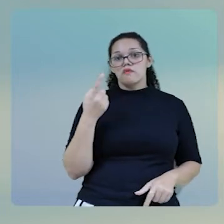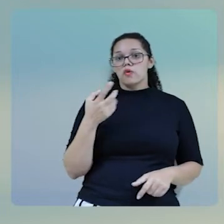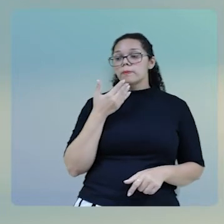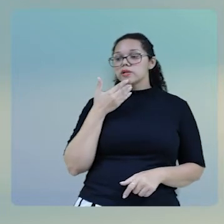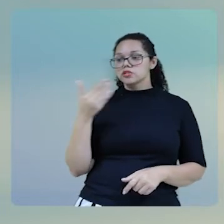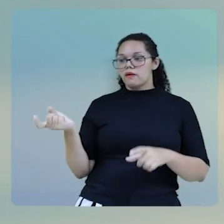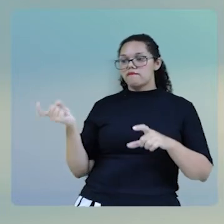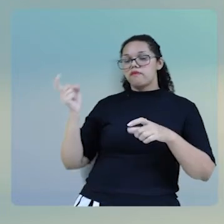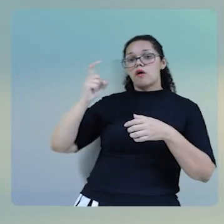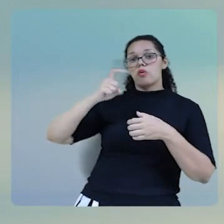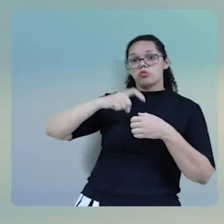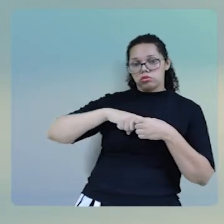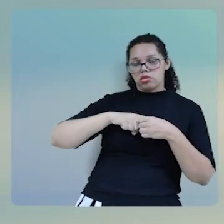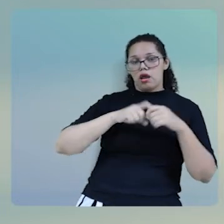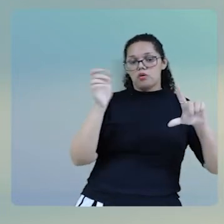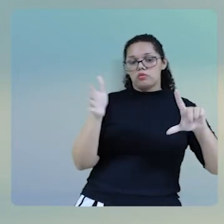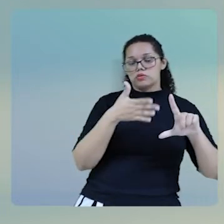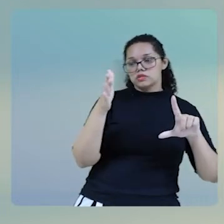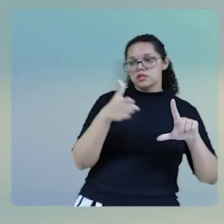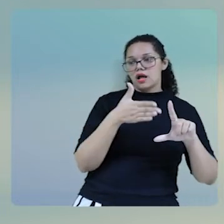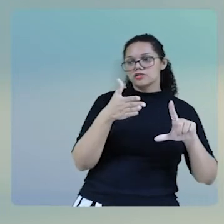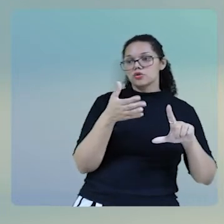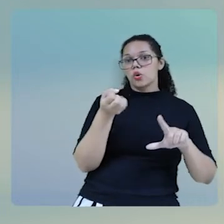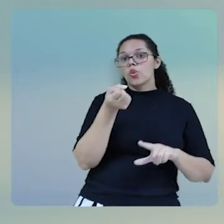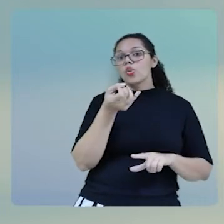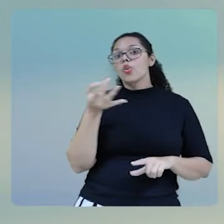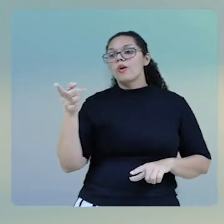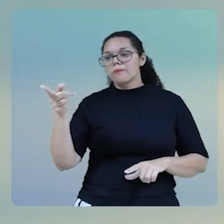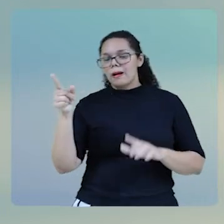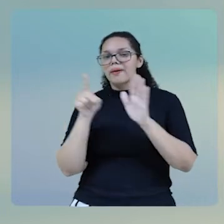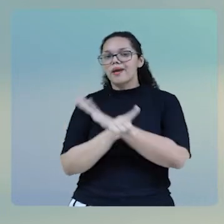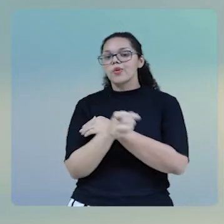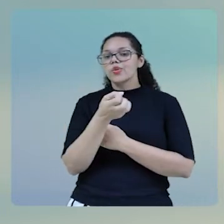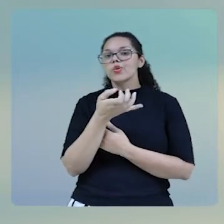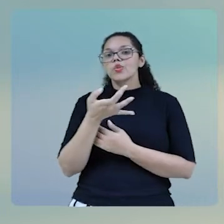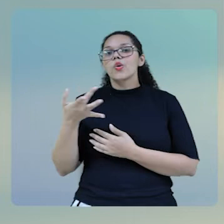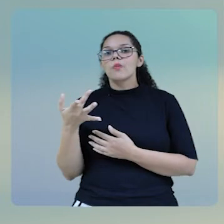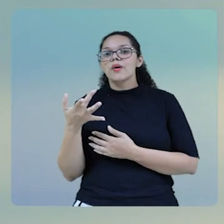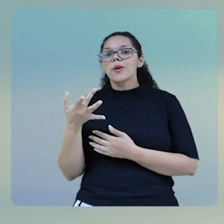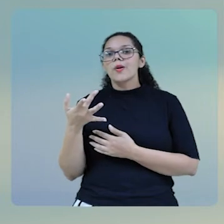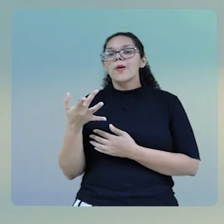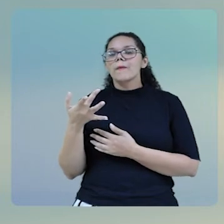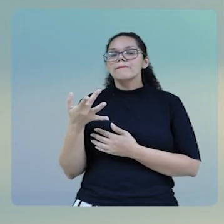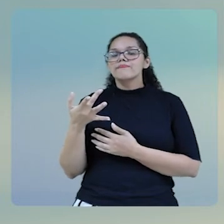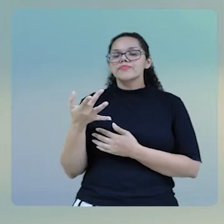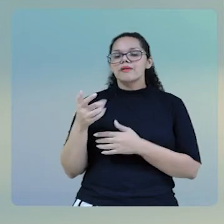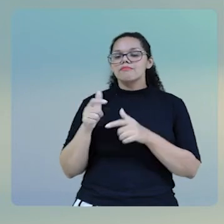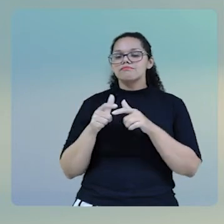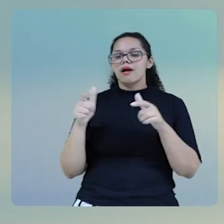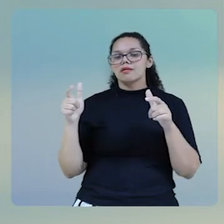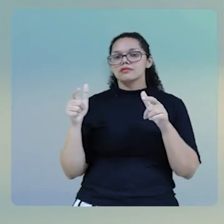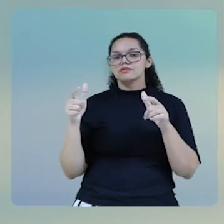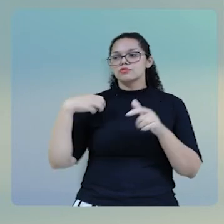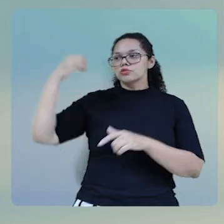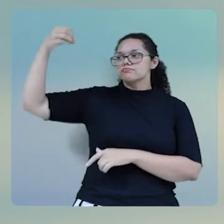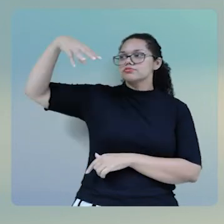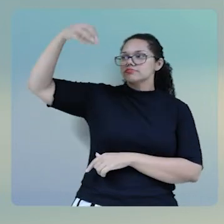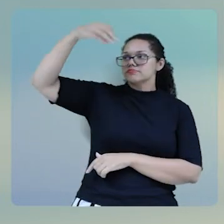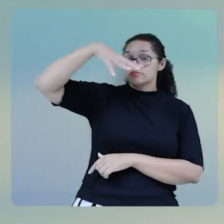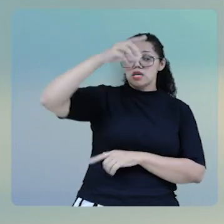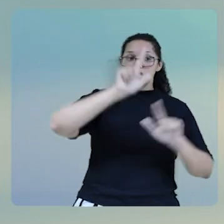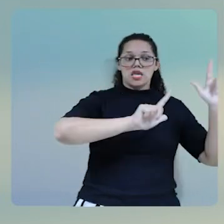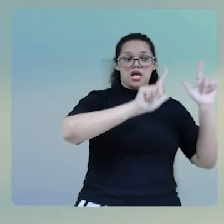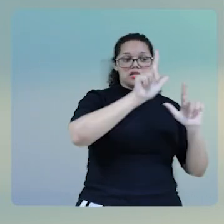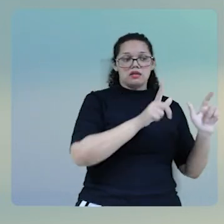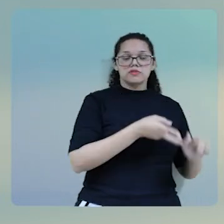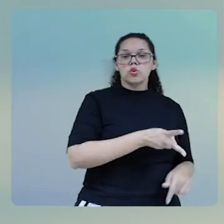questão, e a gente só lembrar aqui qual é o número máximo de lâmpadas que podem ser ligadas sem que a televisão pare de funcionar. Pessoal, você